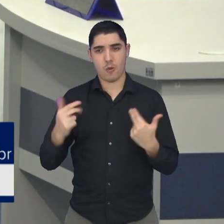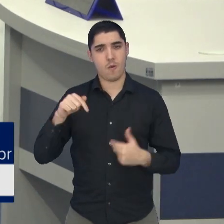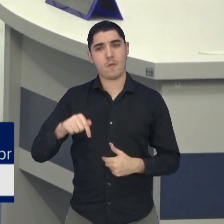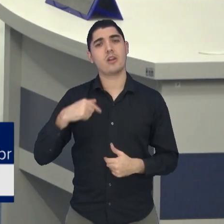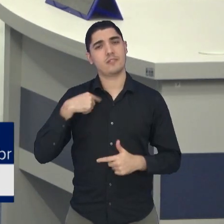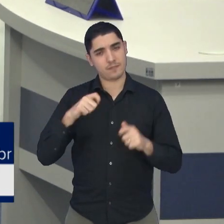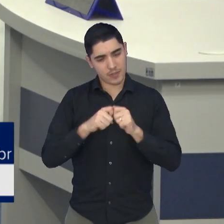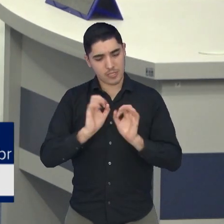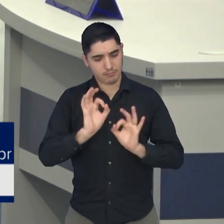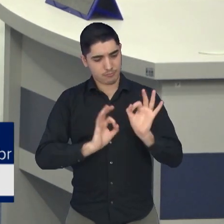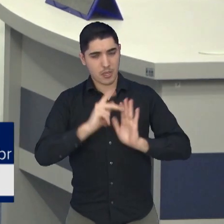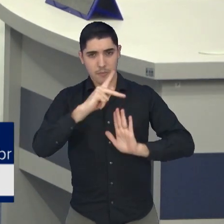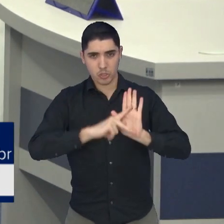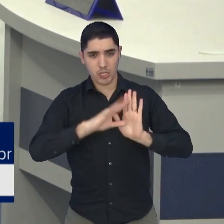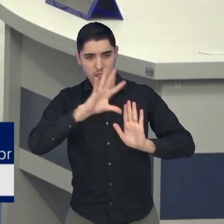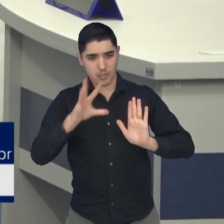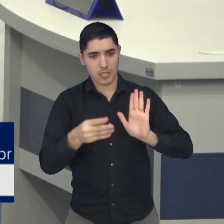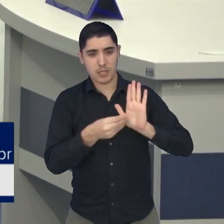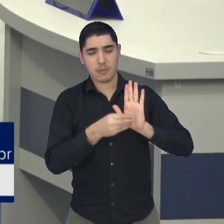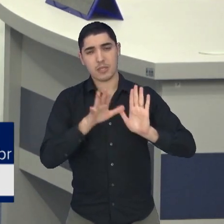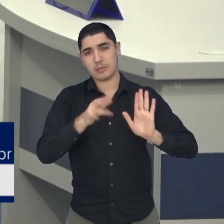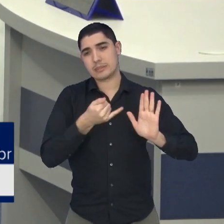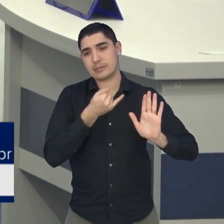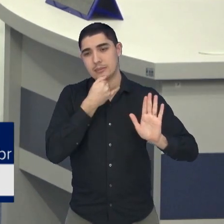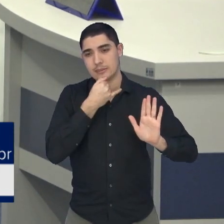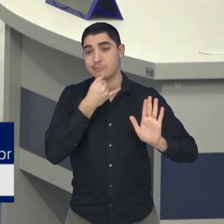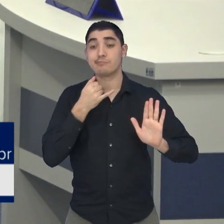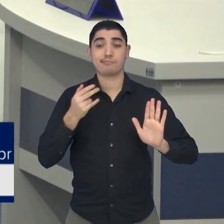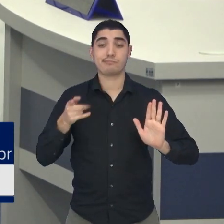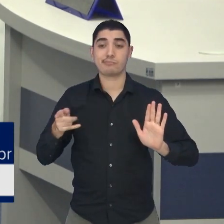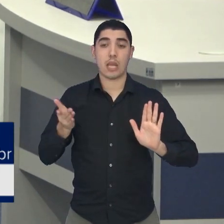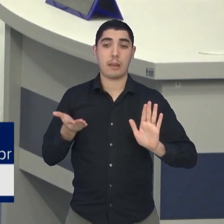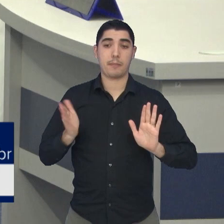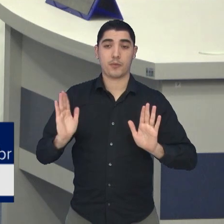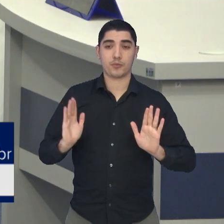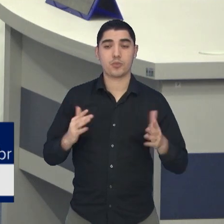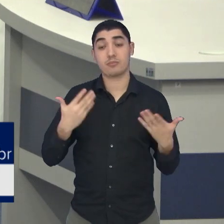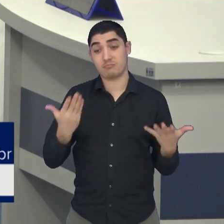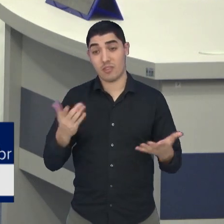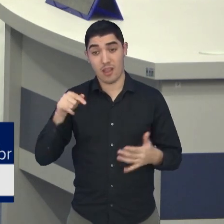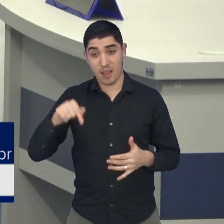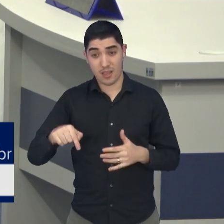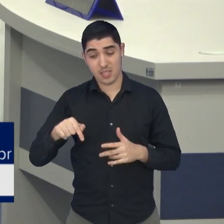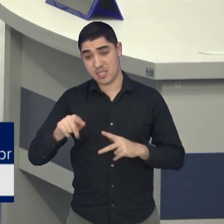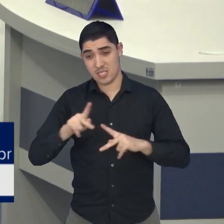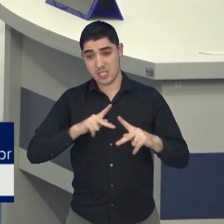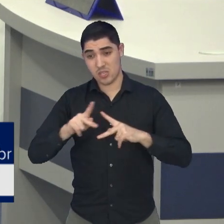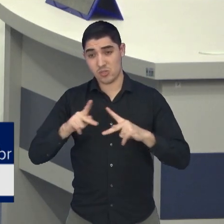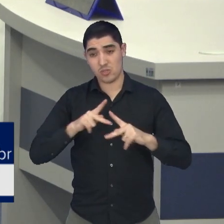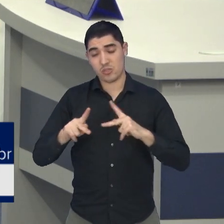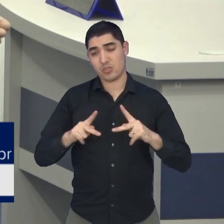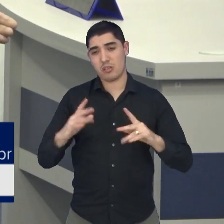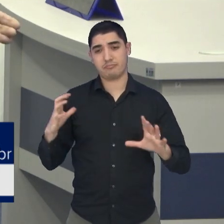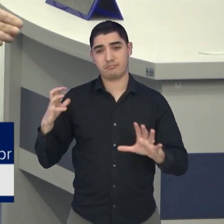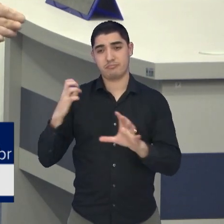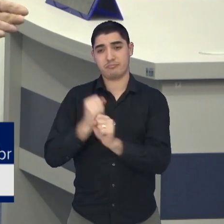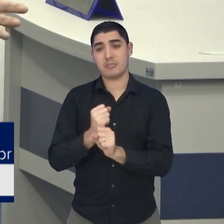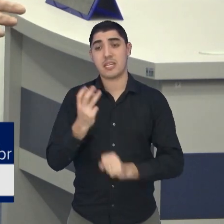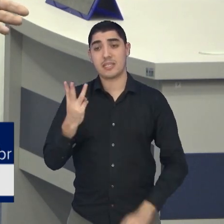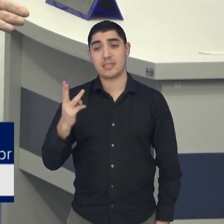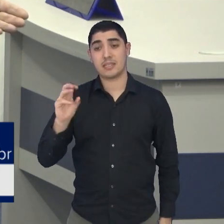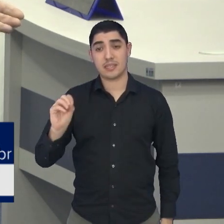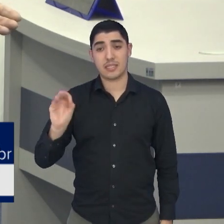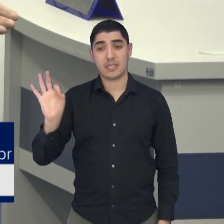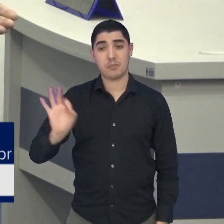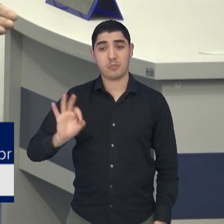tal, mas, infelizmente, né? E a cidade ficou com 30% travada, porque não se